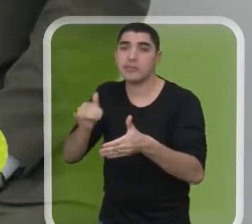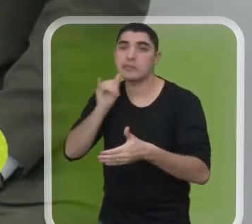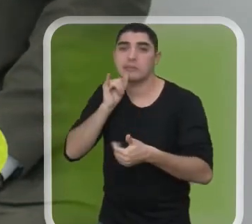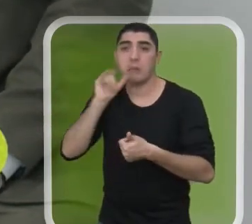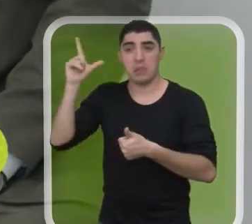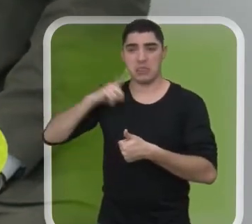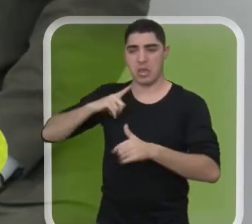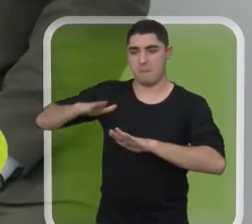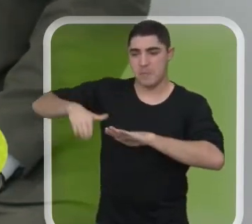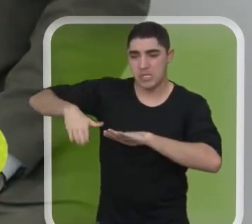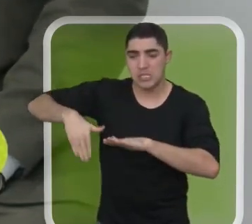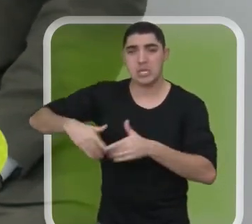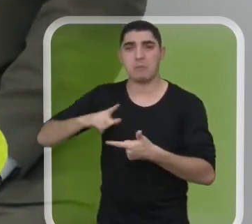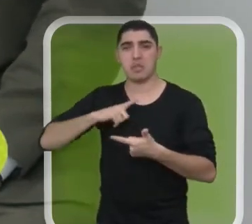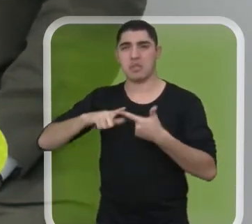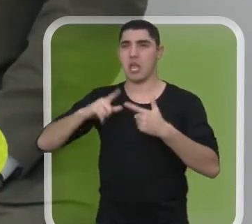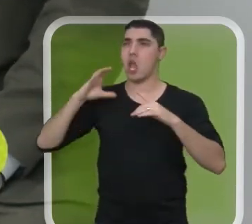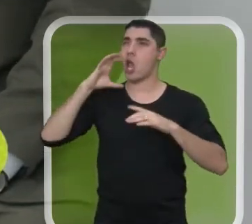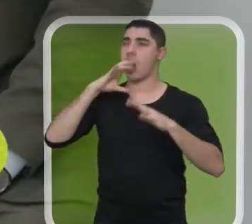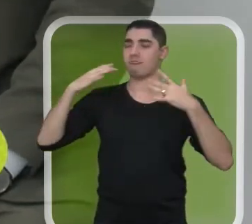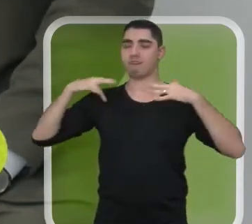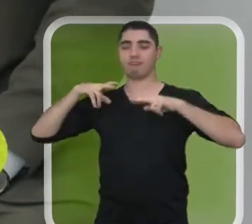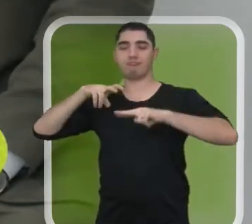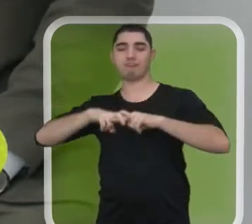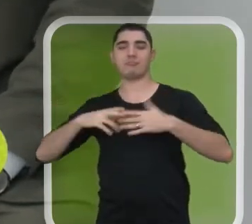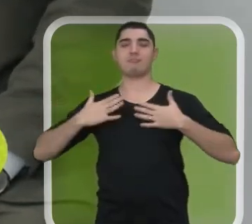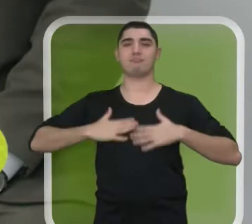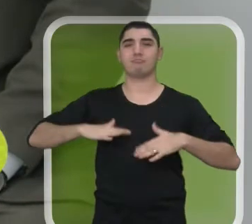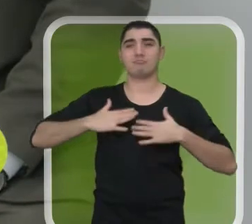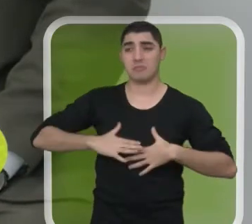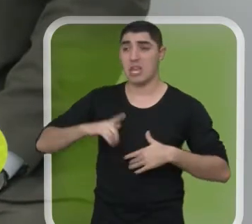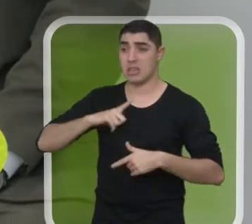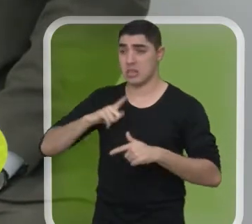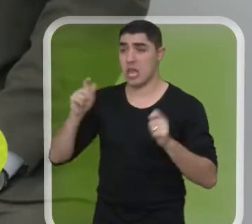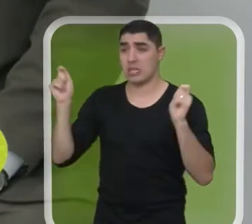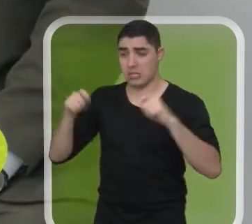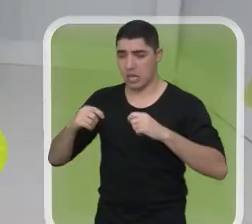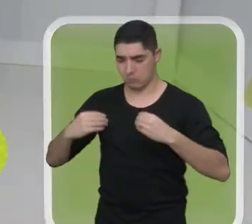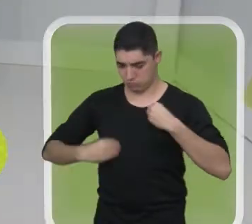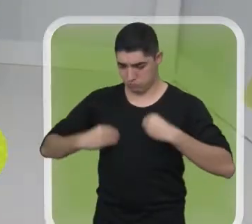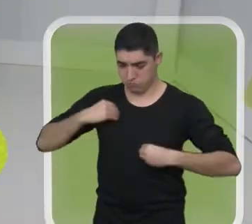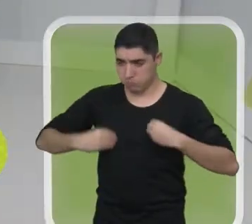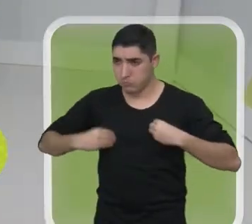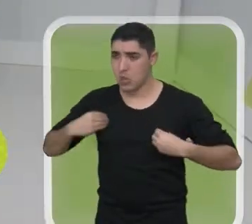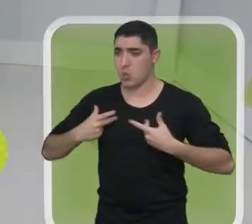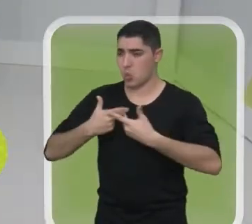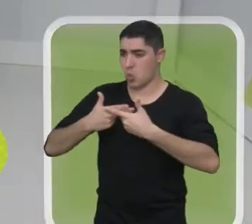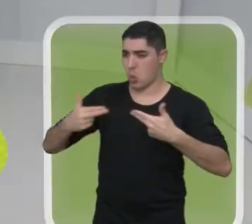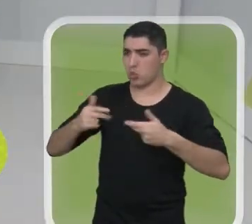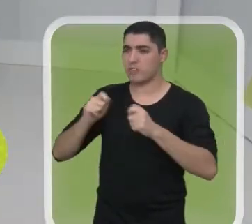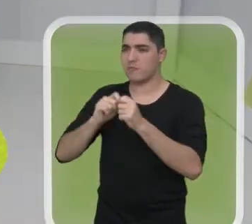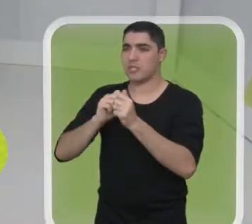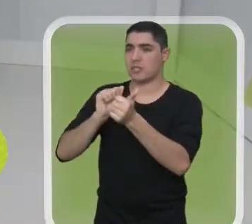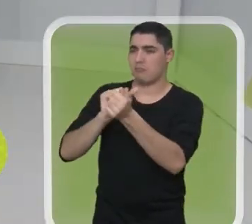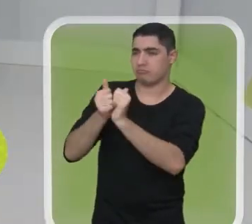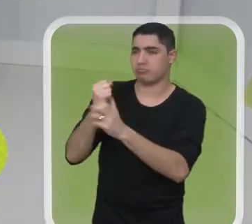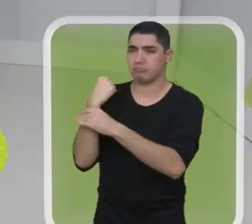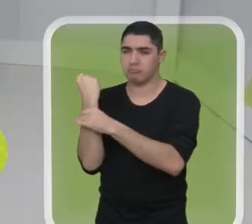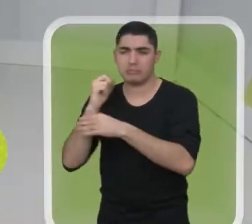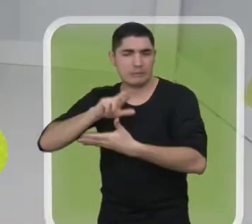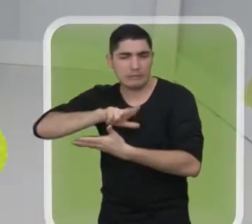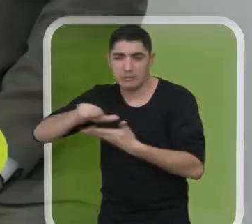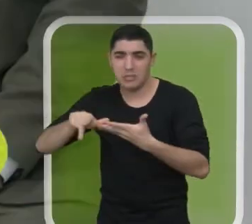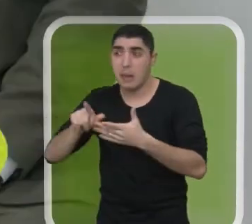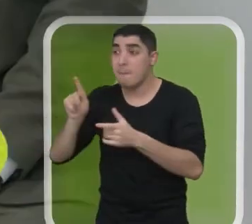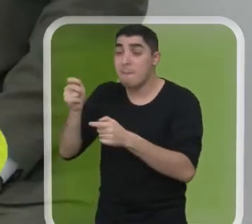piscina, tem sauna, as praças aí com aparelhos para fazer ginástica, para fazer tudo, realmente, poucos são os clubes que têm